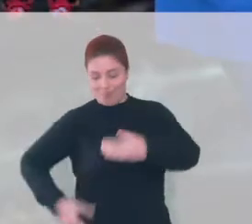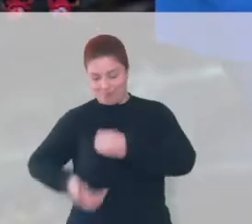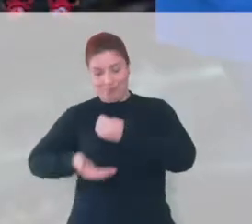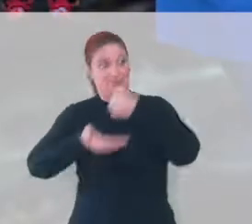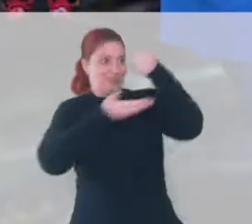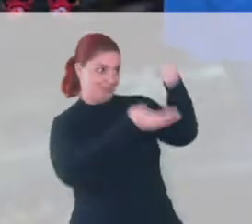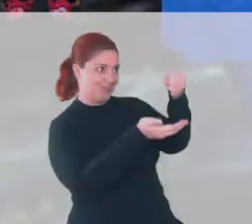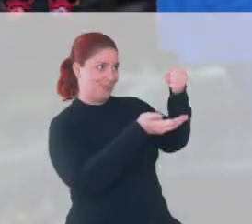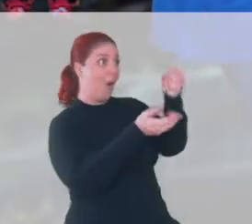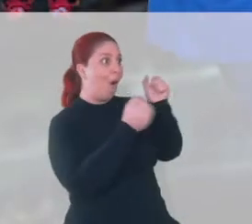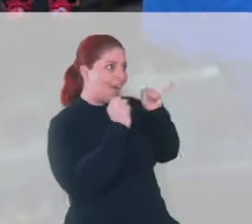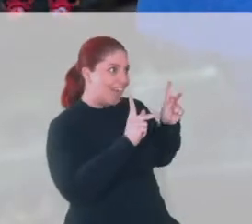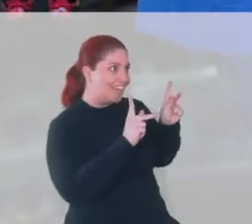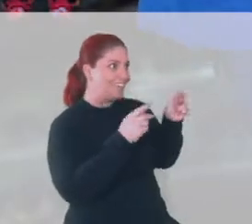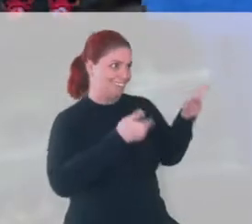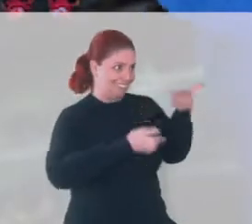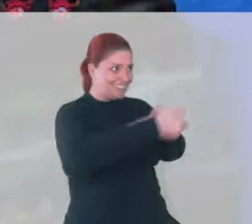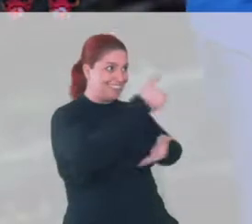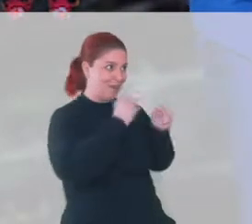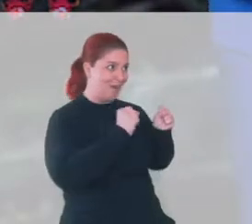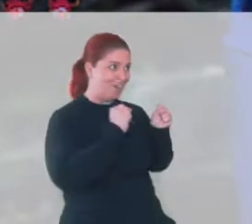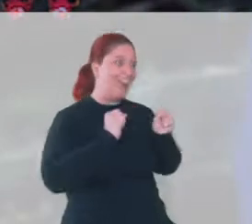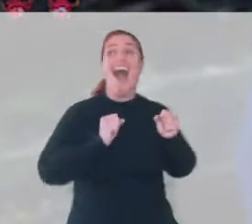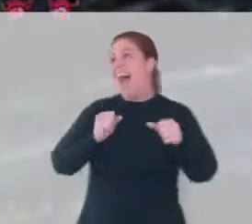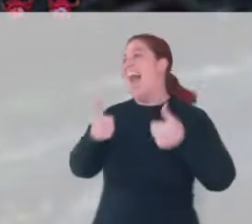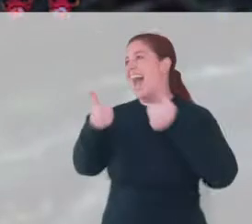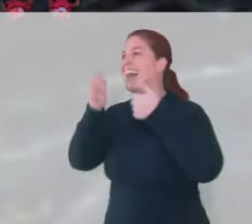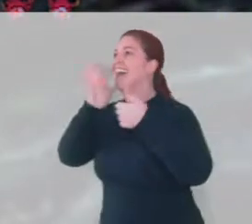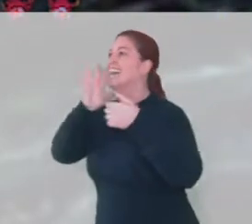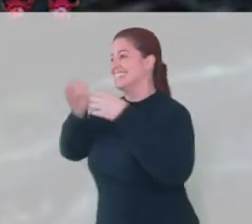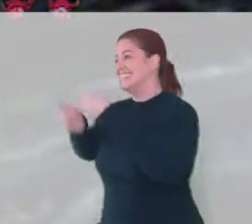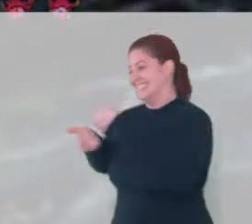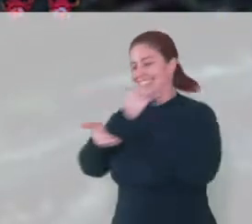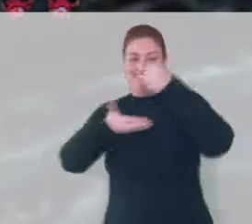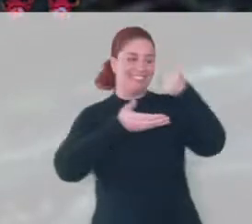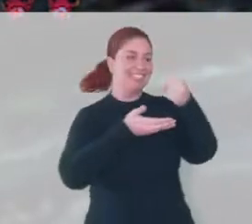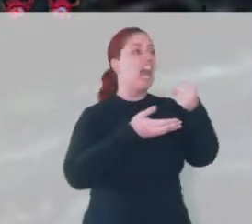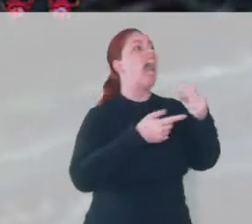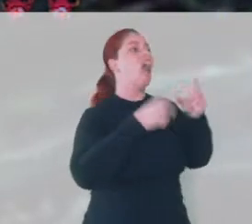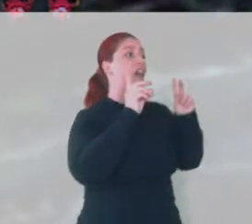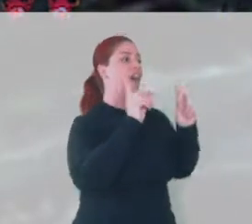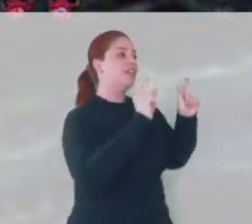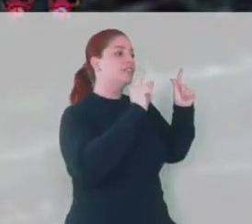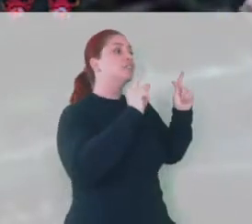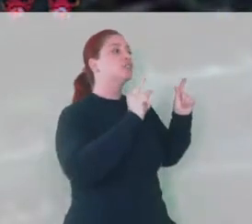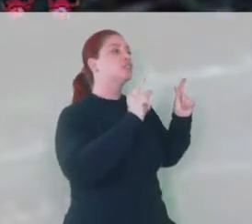esse saco. Ótimo, é passar bem. Ah, e lhe tira essa corcunda.